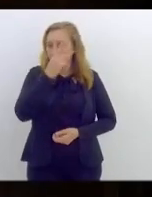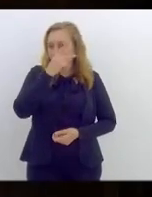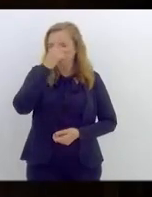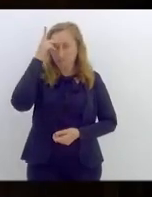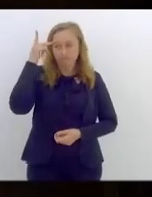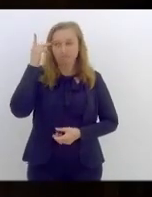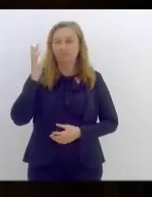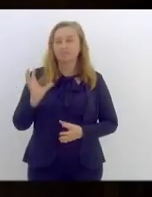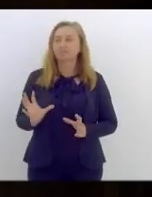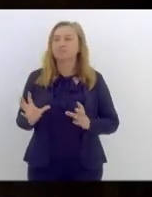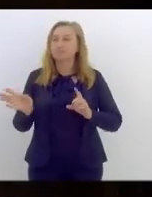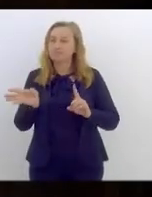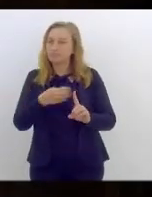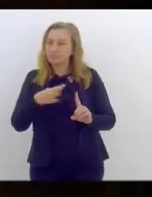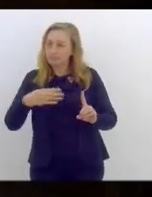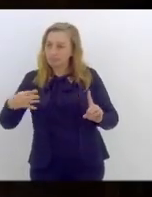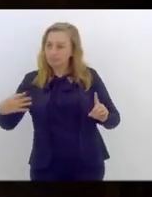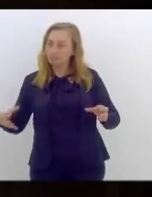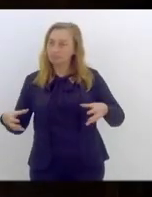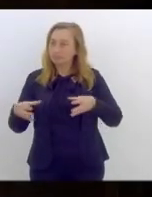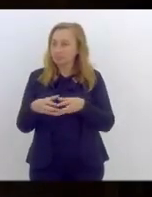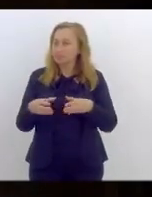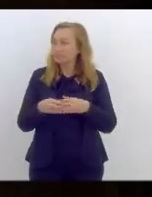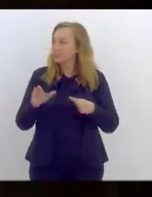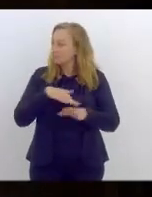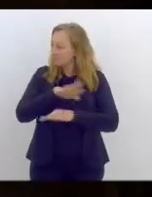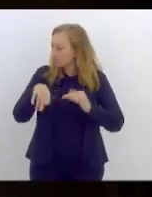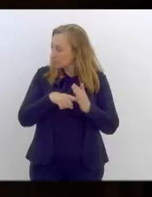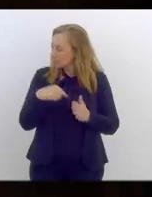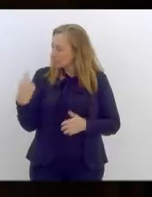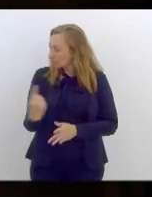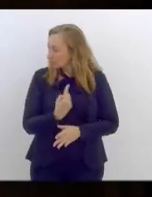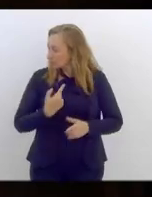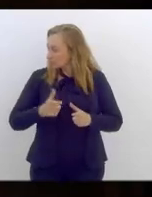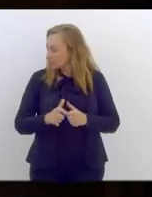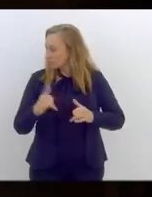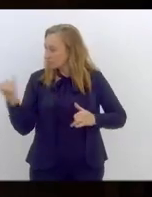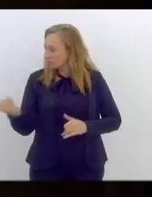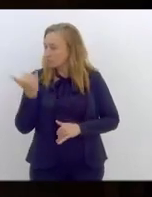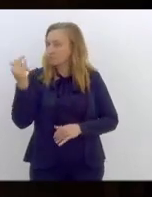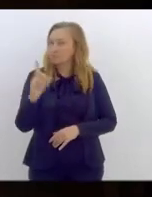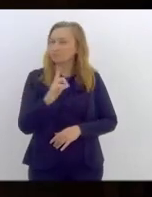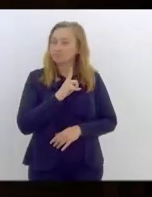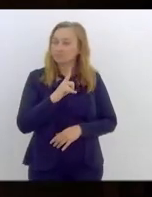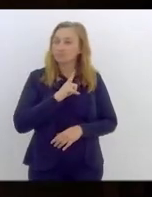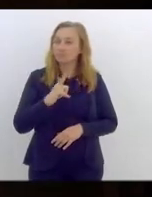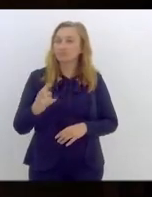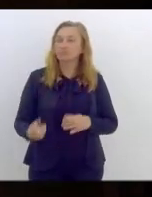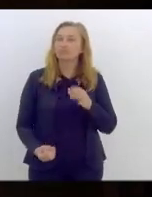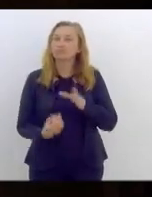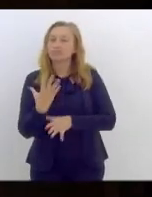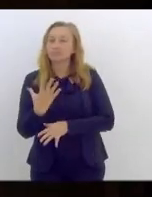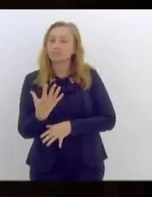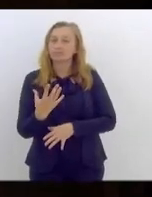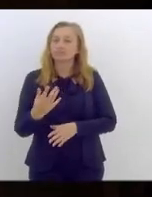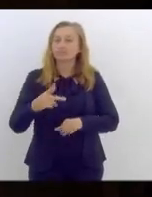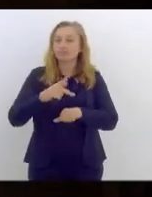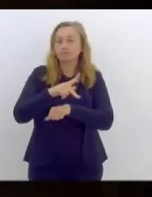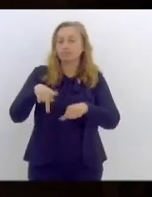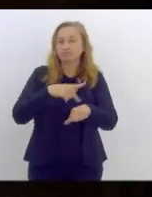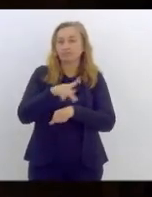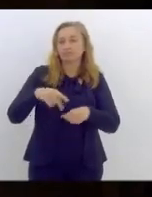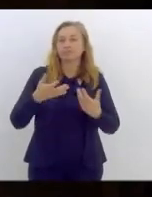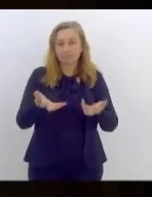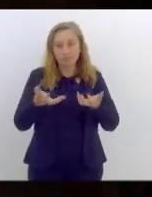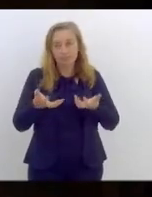comunidade LGBTQIA+, todos nós temos a nossa grande importância para construir esse país que a